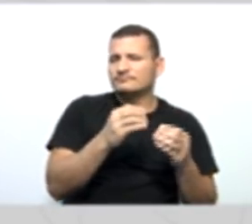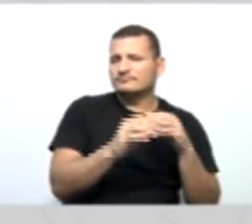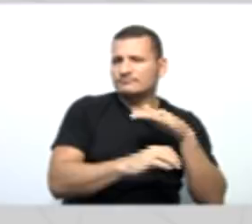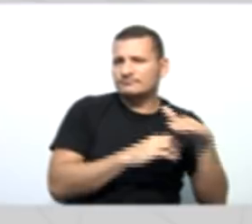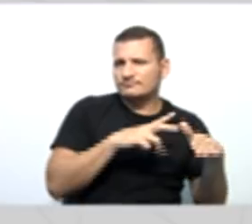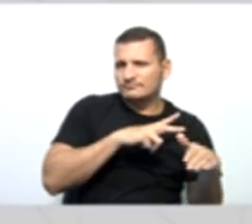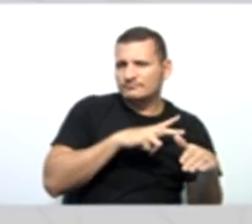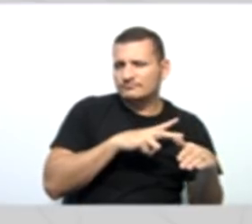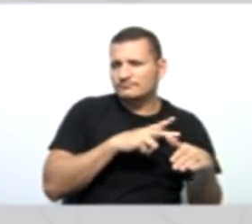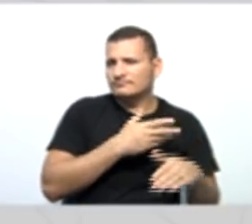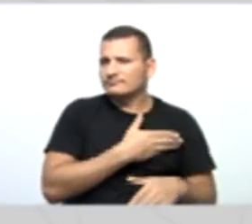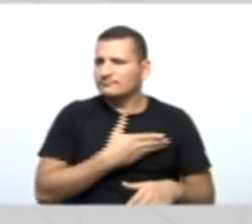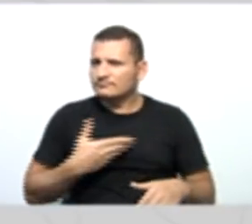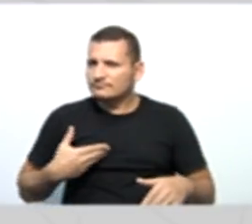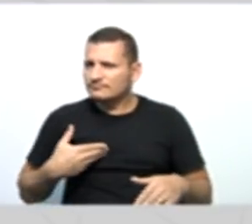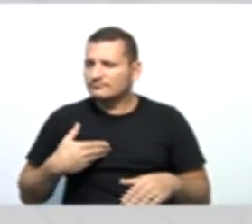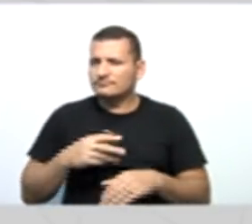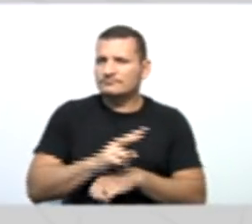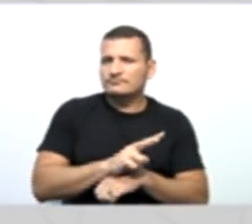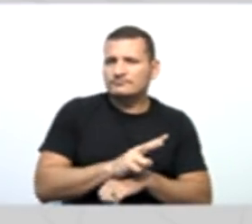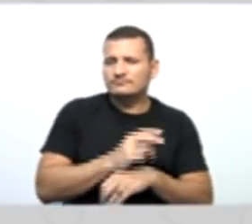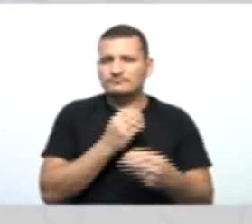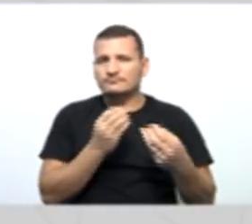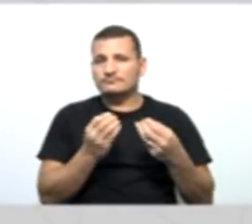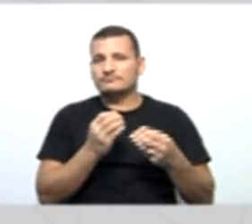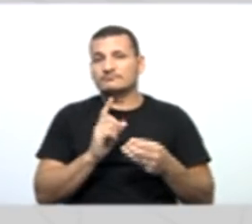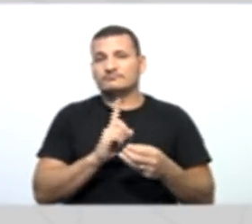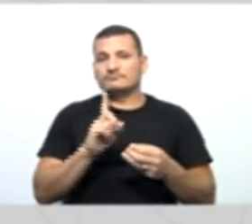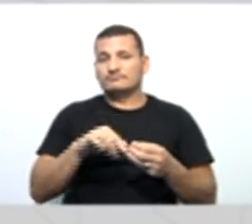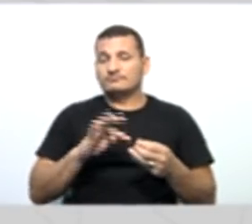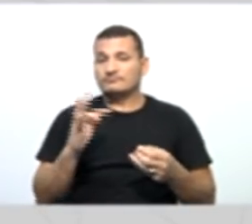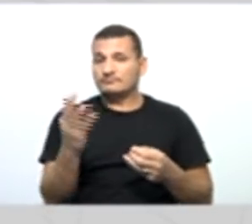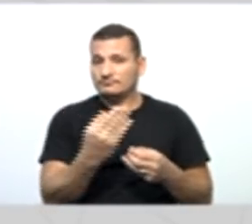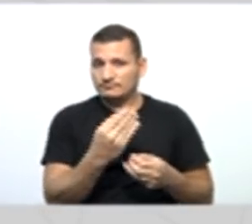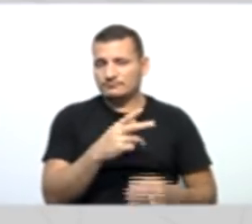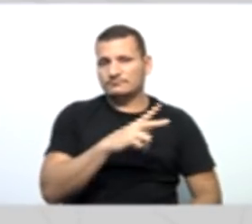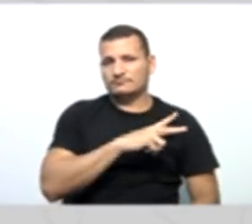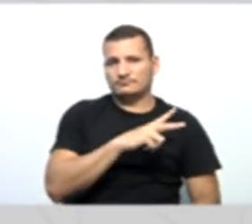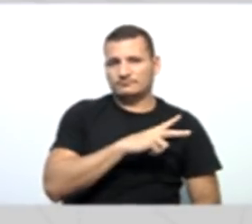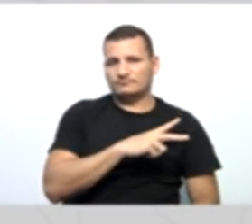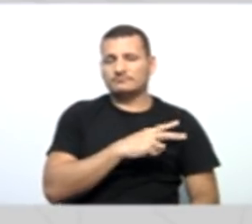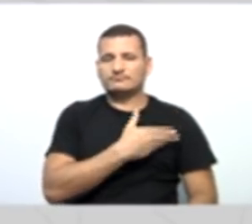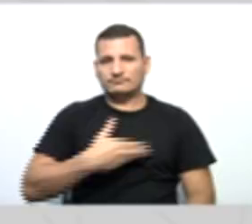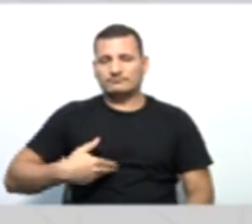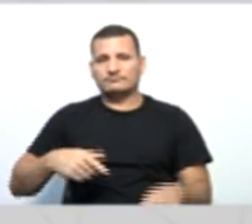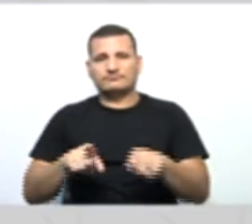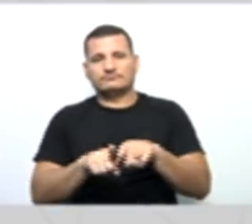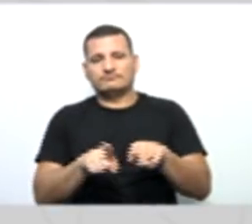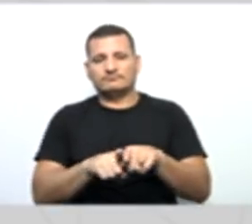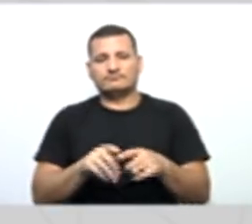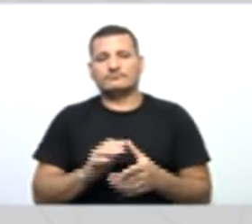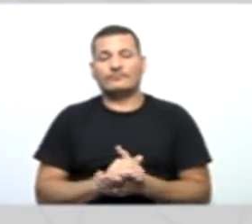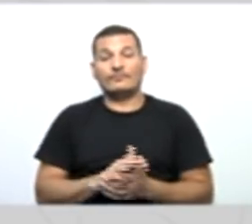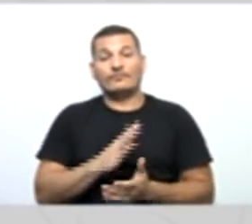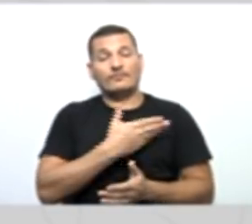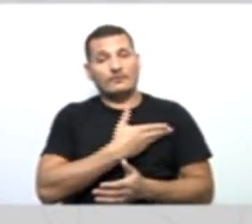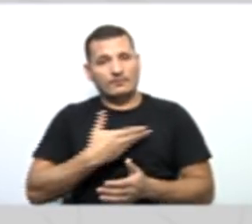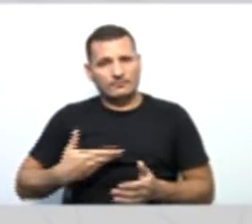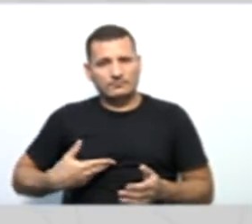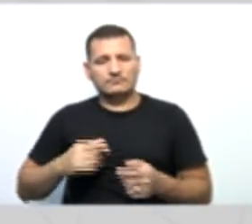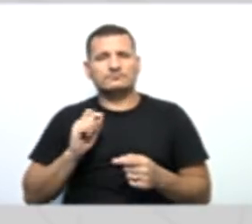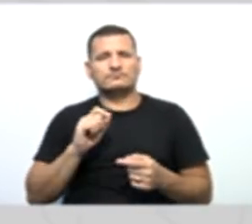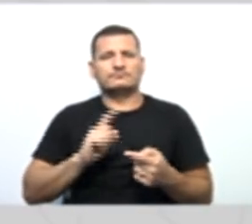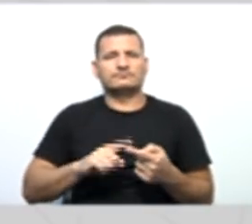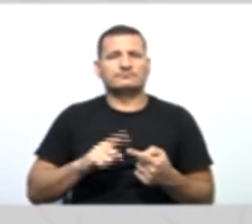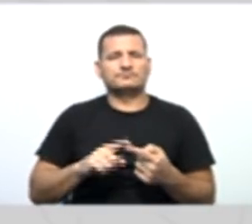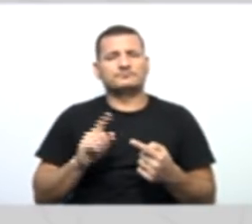pública é a que policia, é a que fiscaliza, não, é para todas, pública e privada, tá? e pelos órgãos públicos da administração direta,